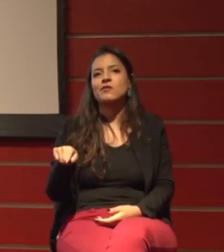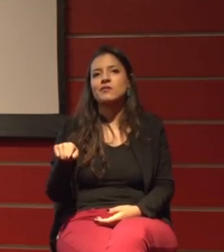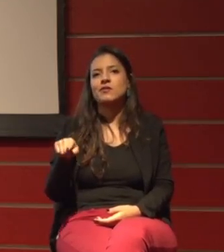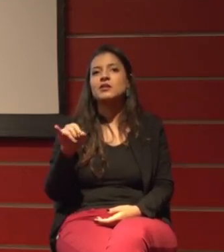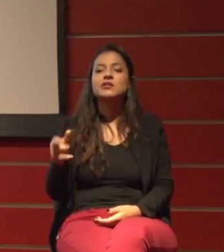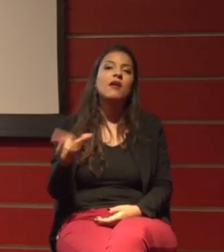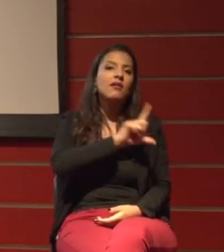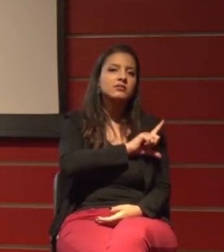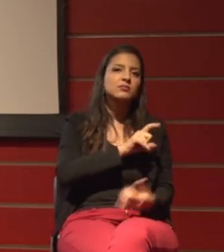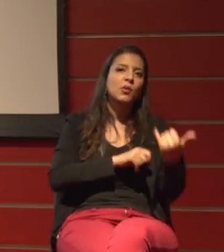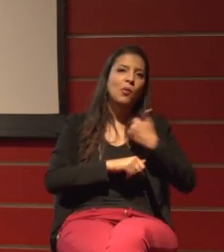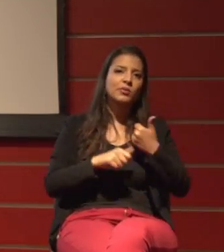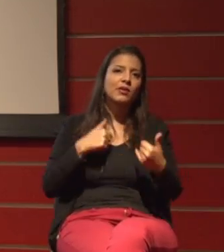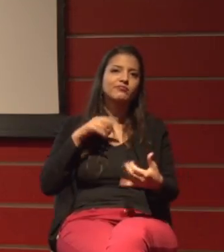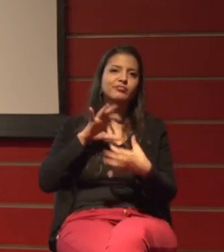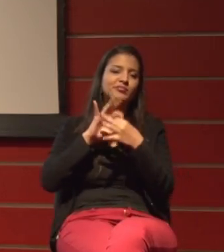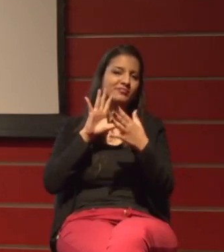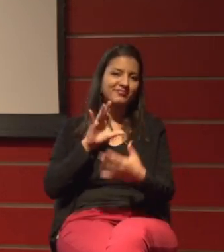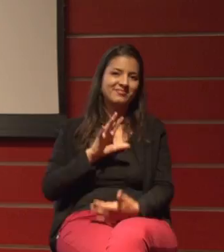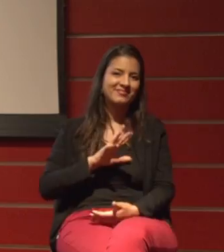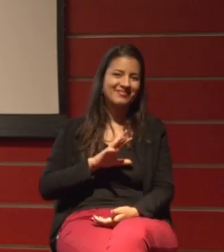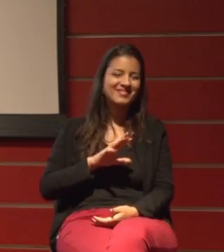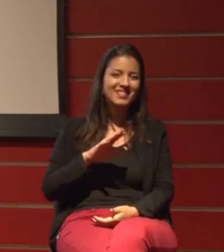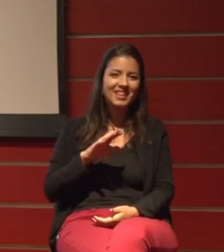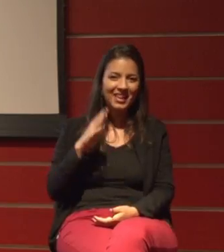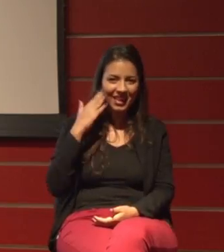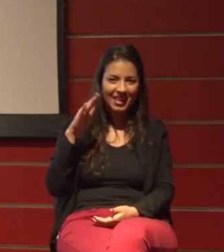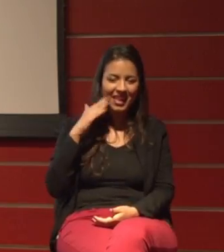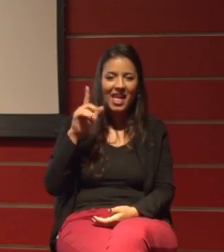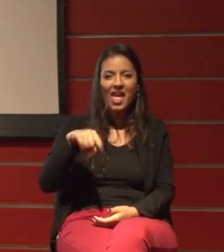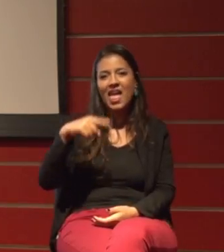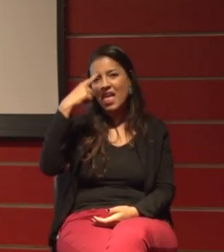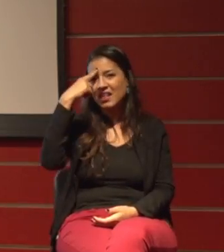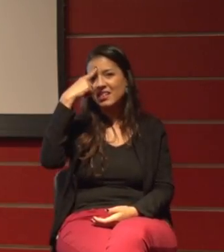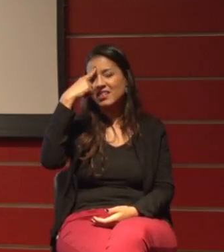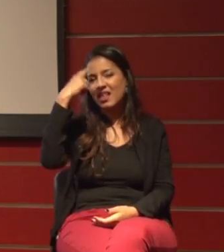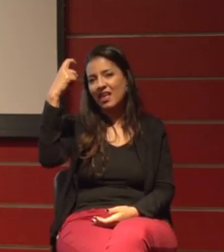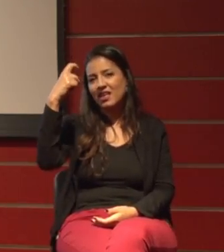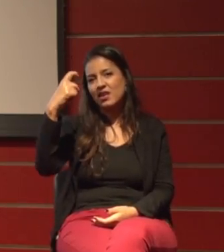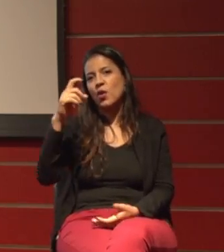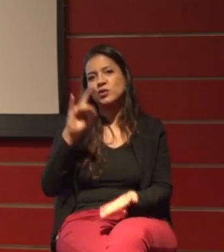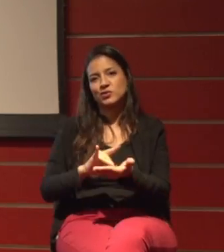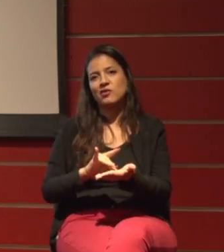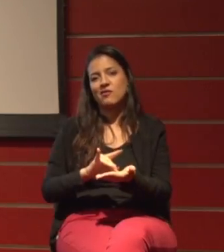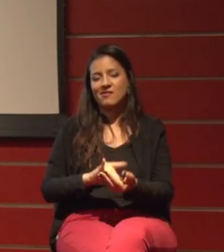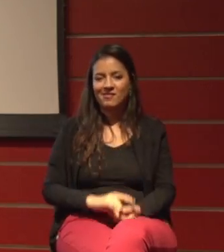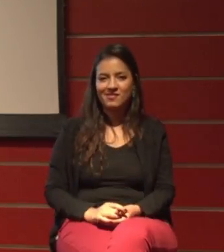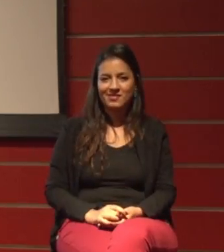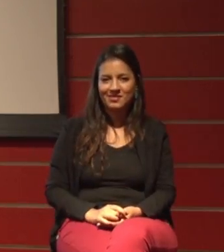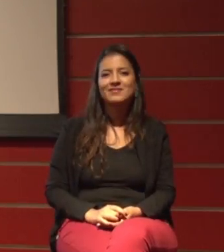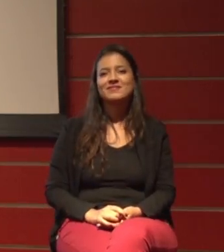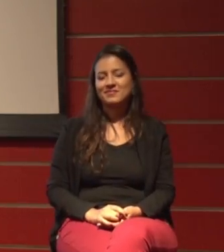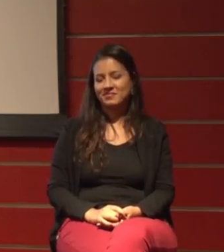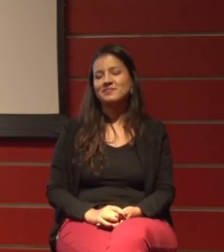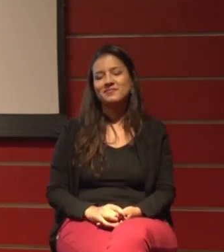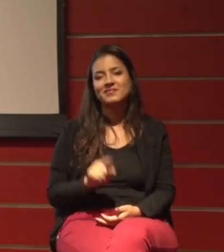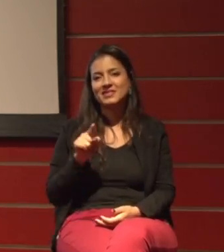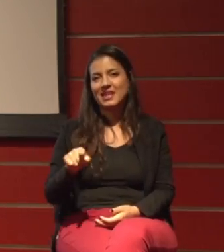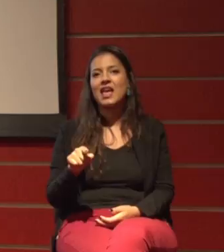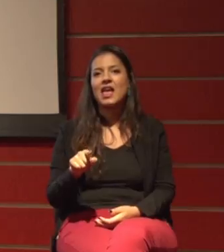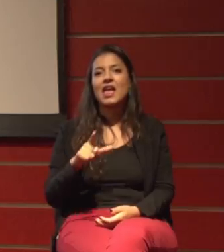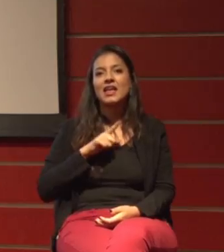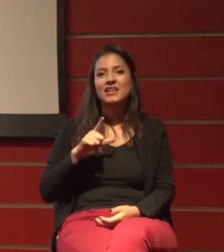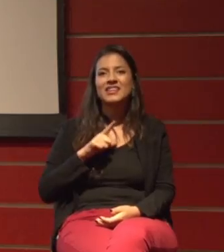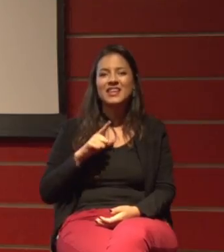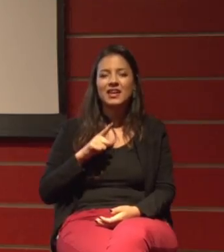contado eu saberia né é aquela coisa do da da ideia original do protagonista original né é ele vir lá